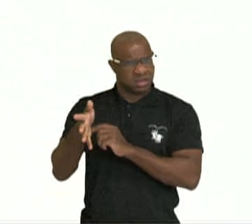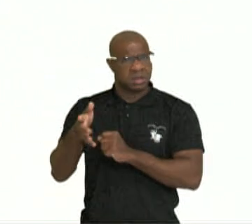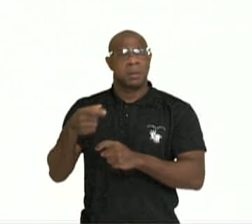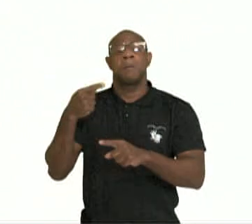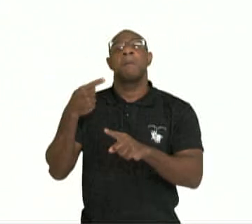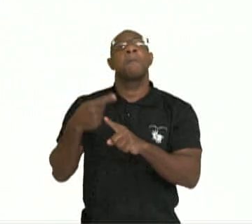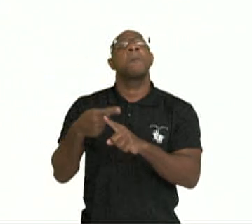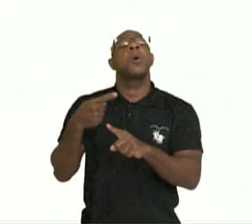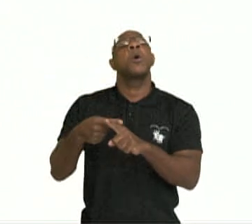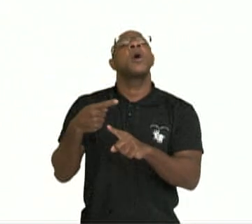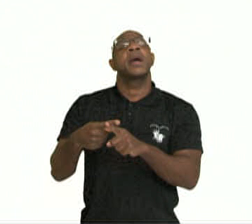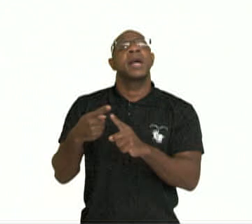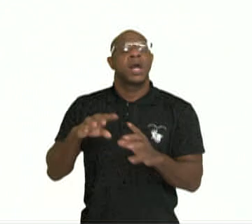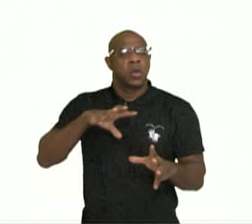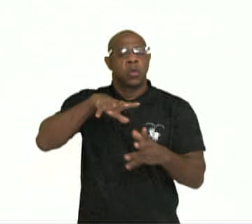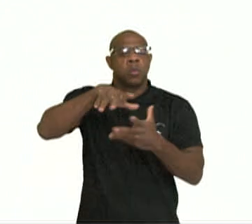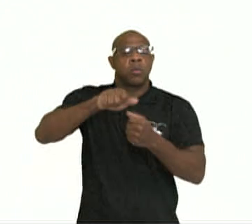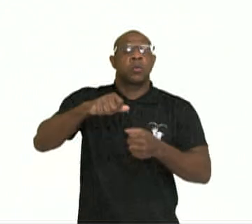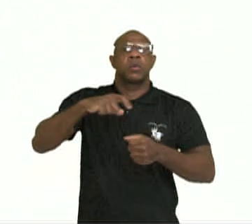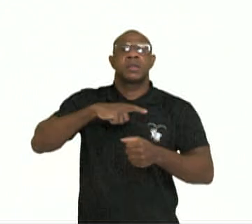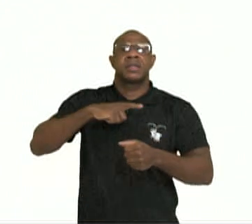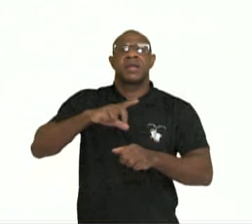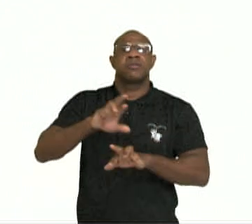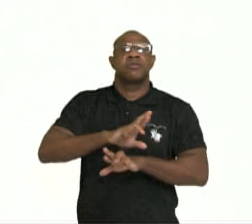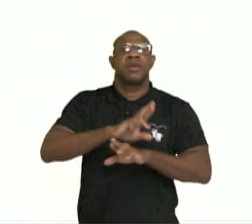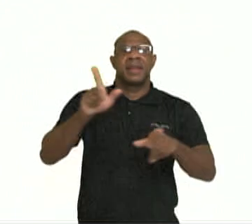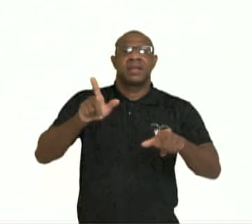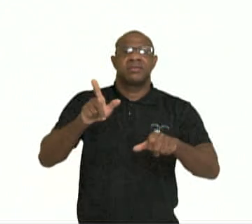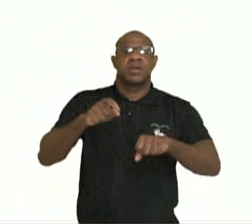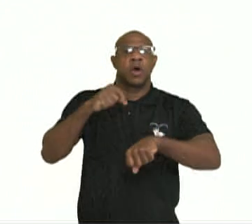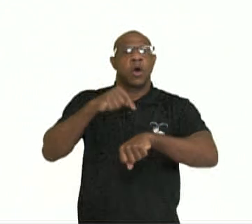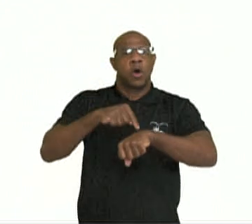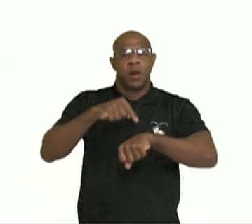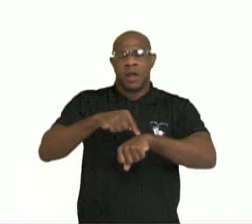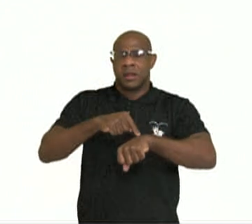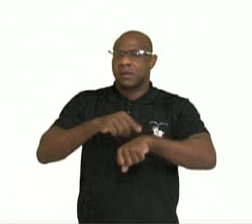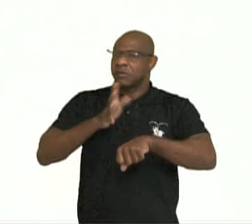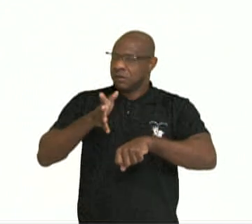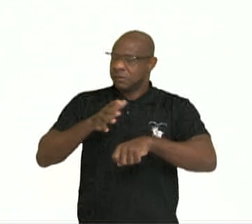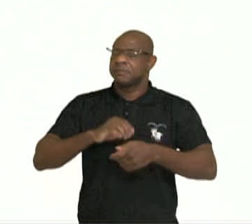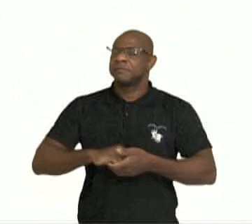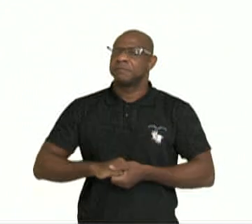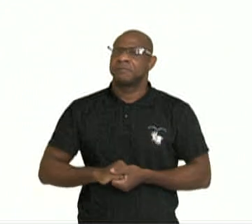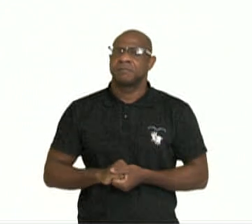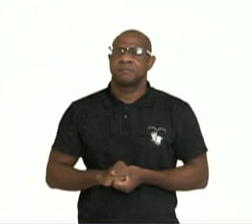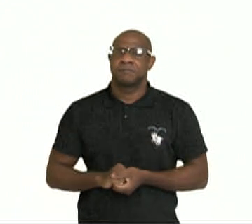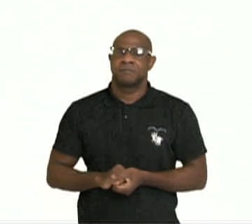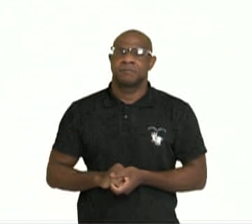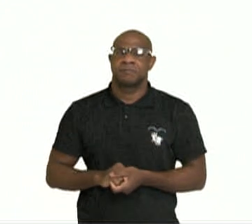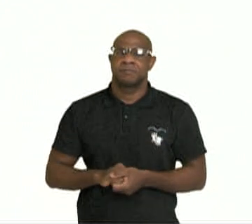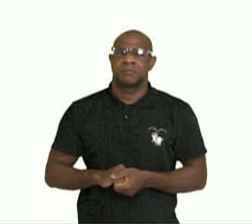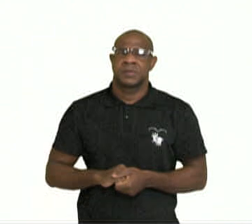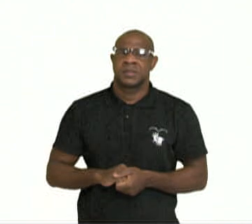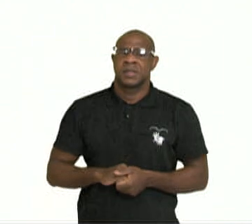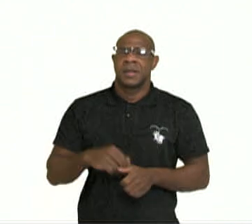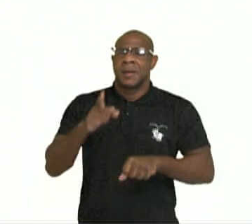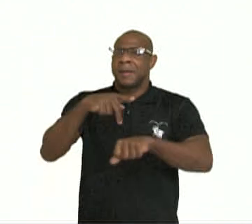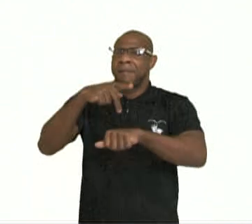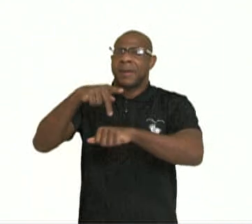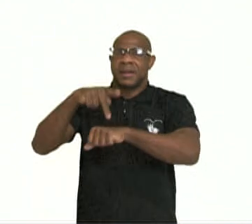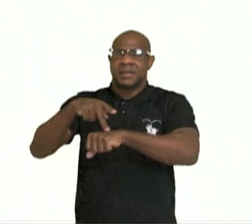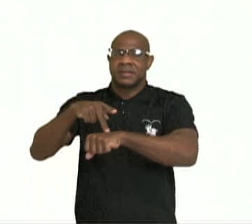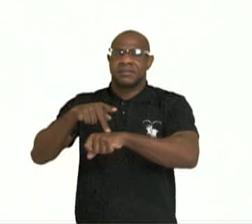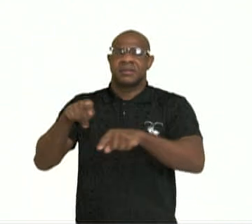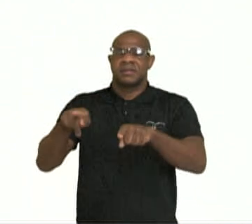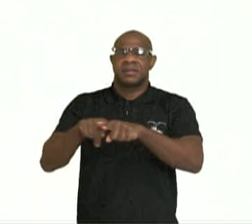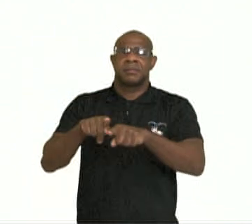existem diferentes horários? Você se perguntou já por que no mundo tem diferentes horários? Entre países,